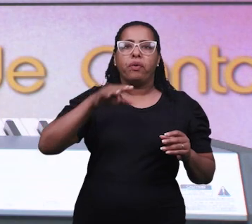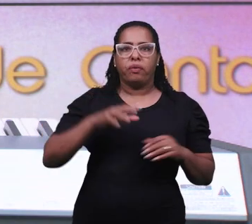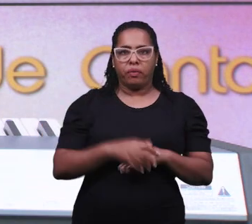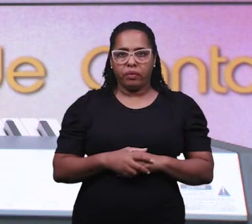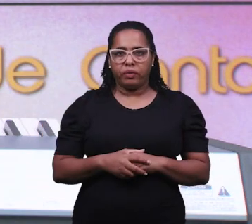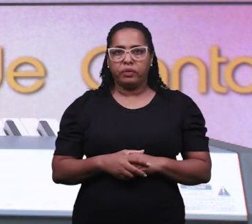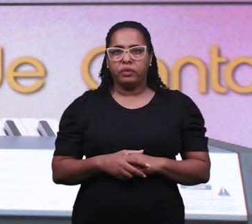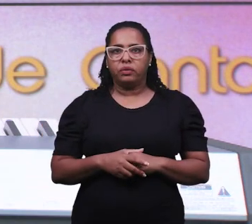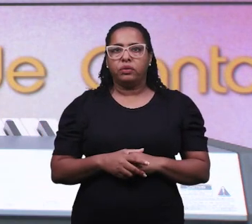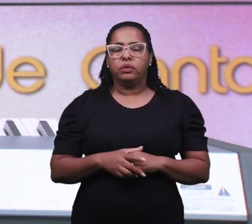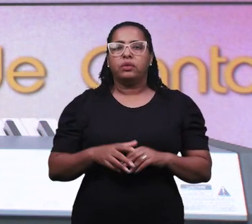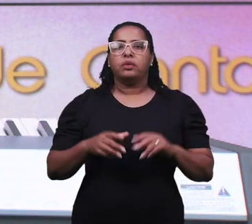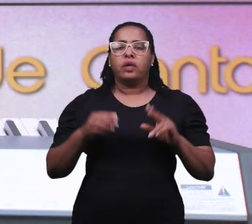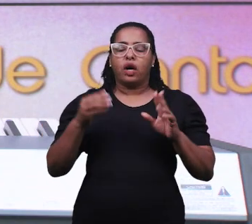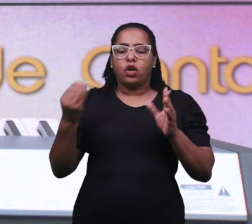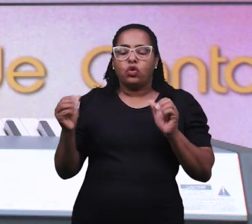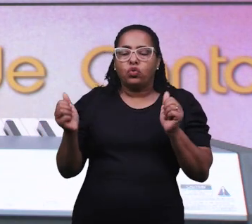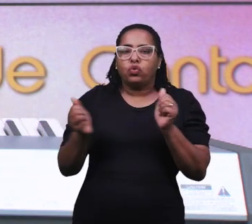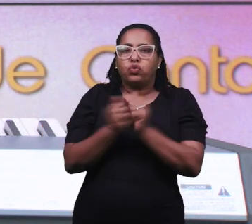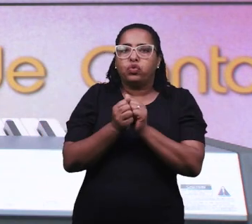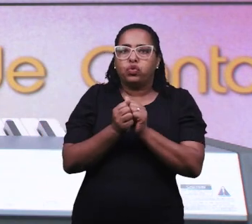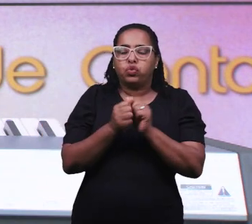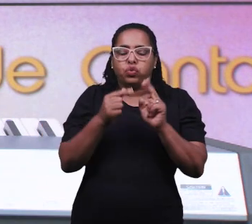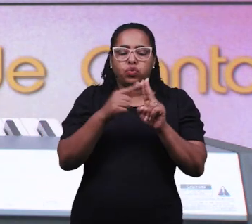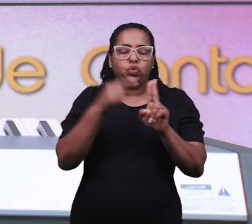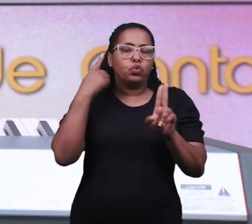E agora você incluiu o som.